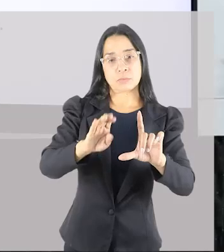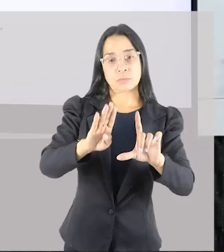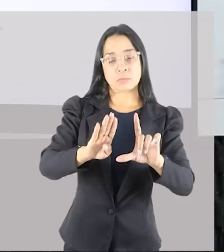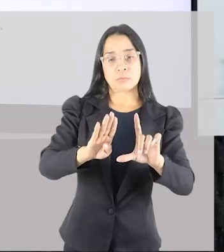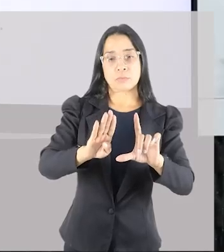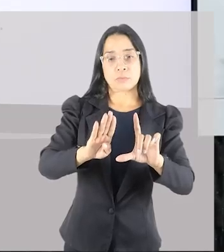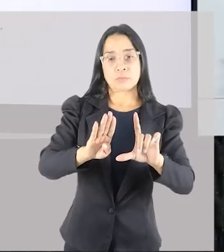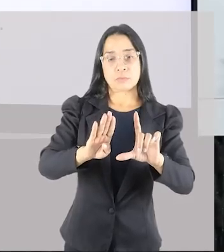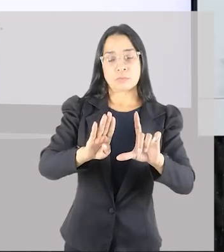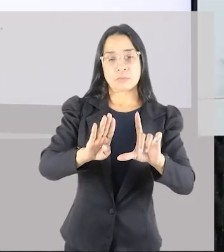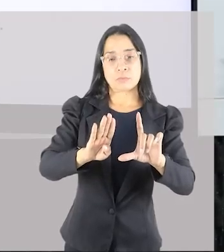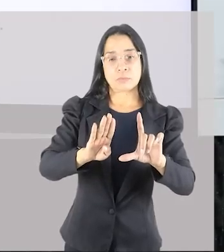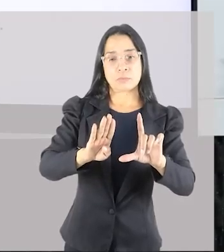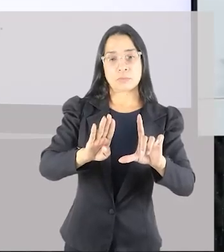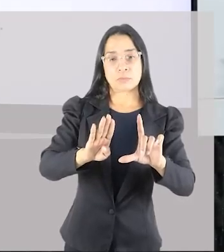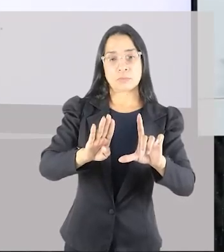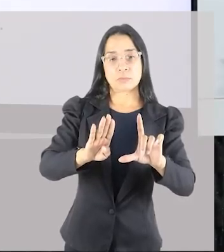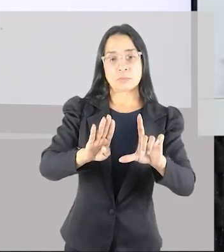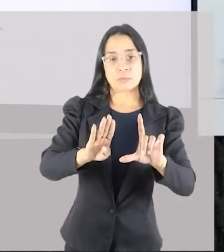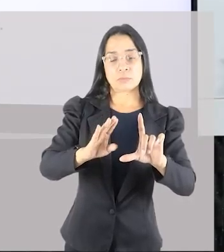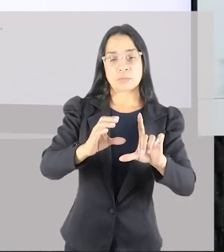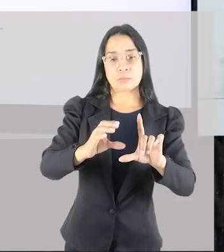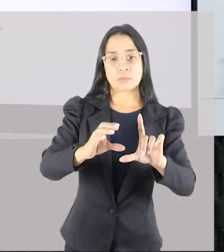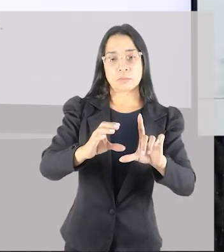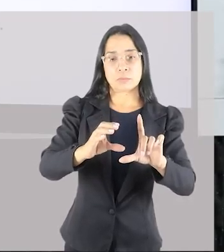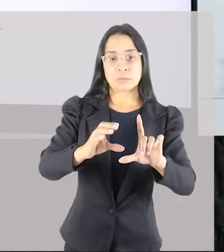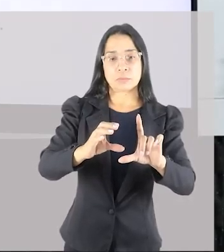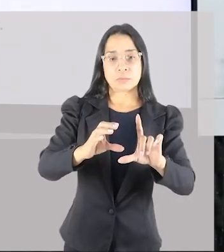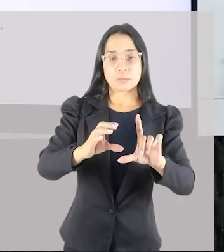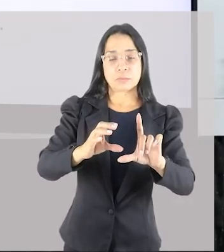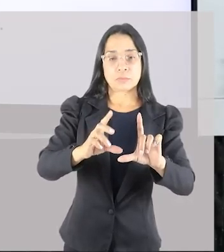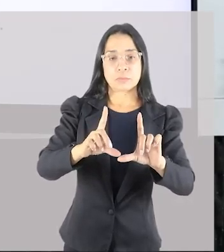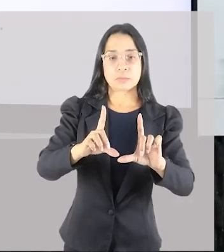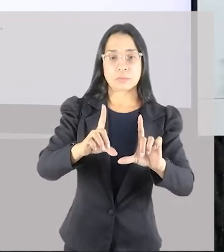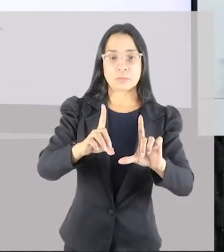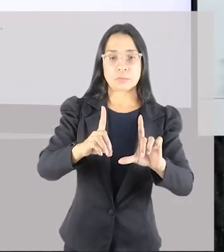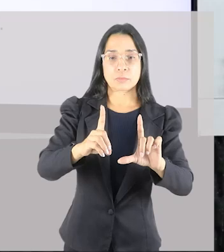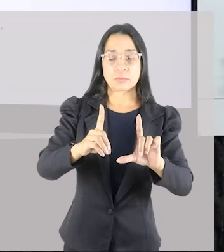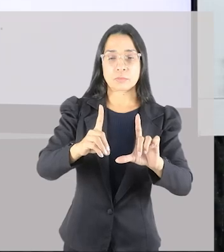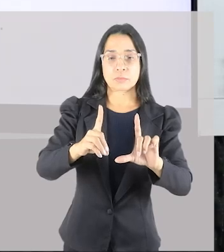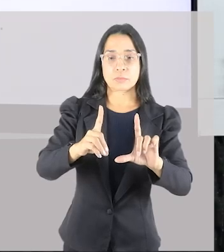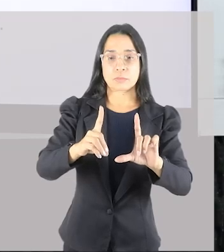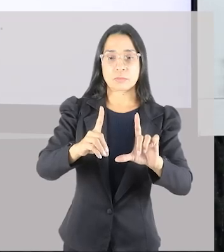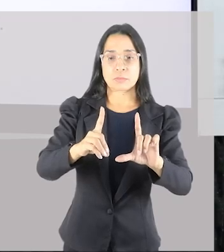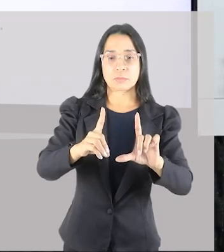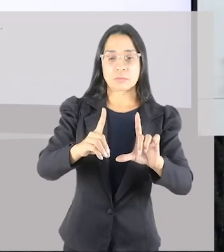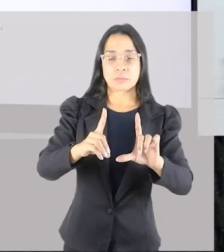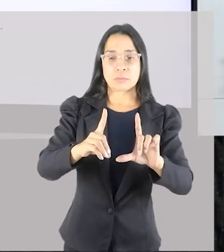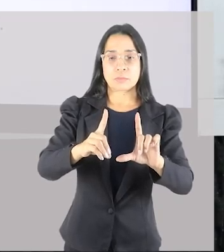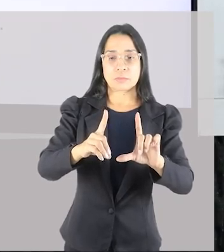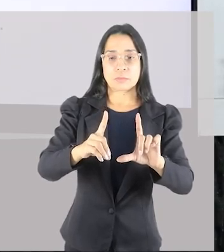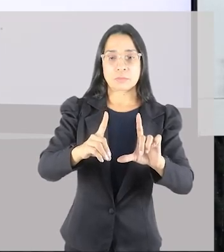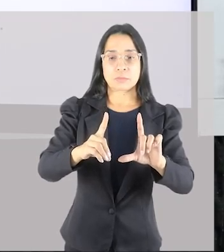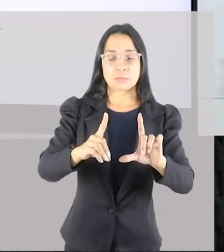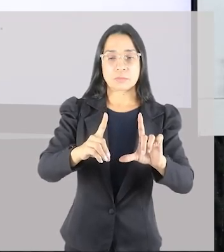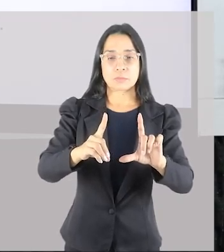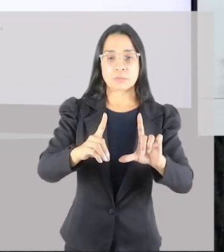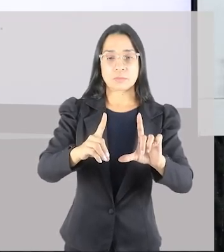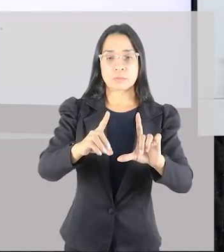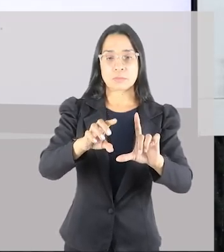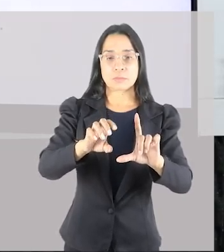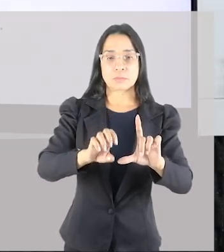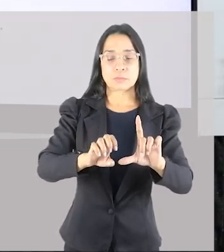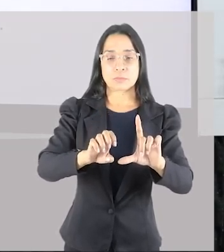exaltação das crendices populares propagação das conclusões científicas reiteração dos discursos